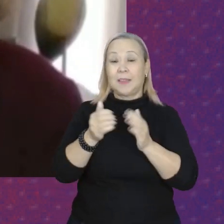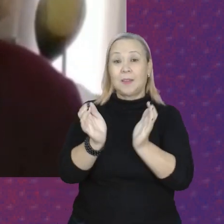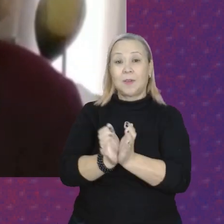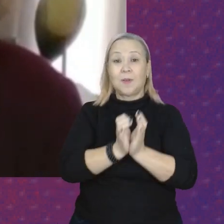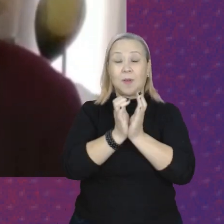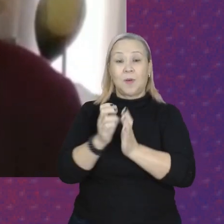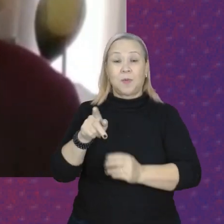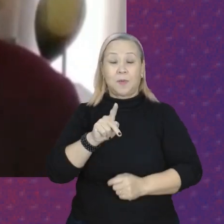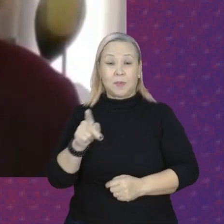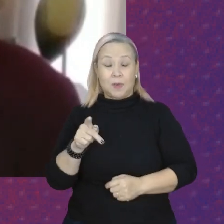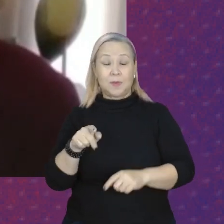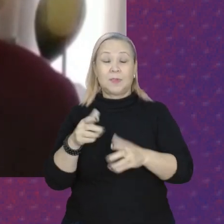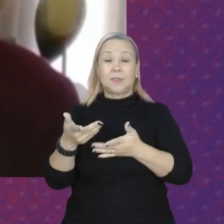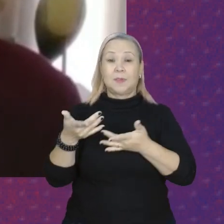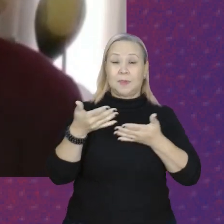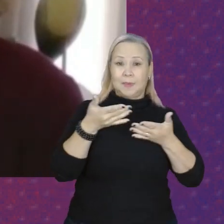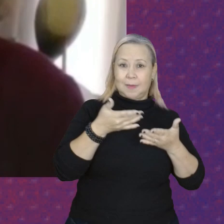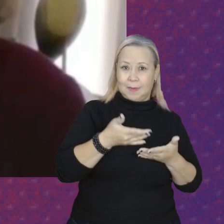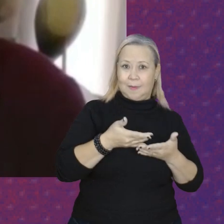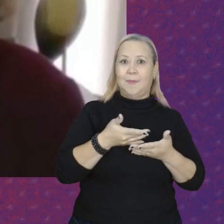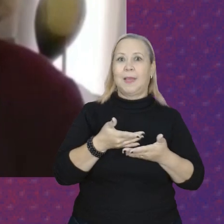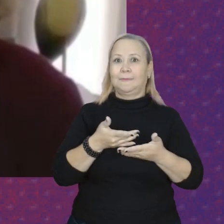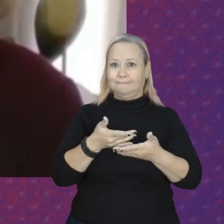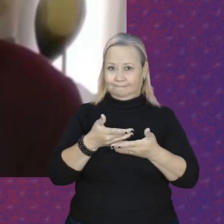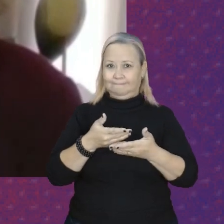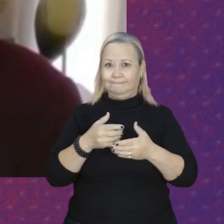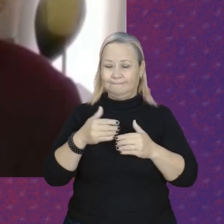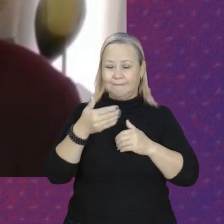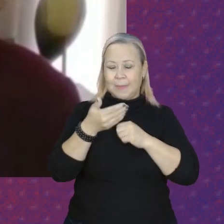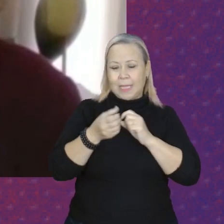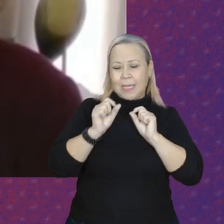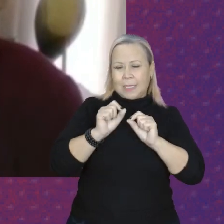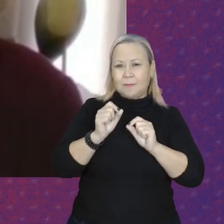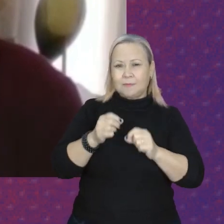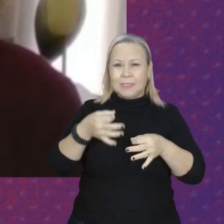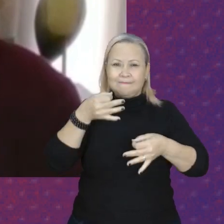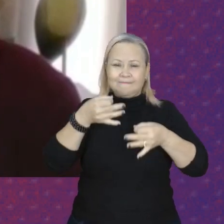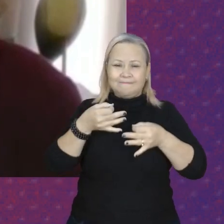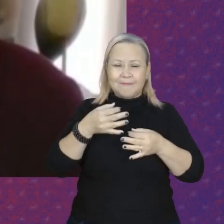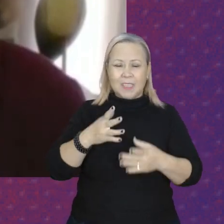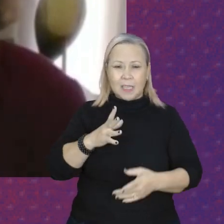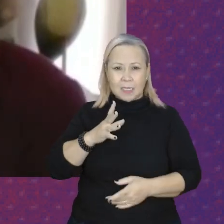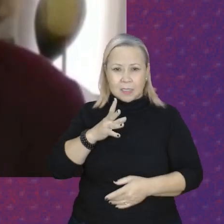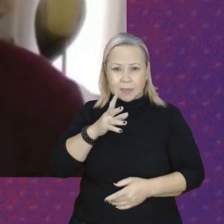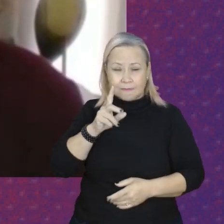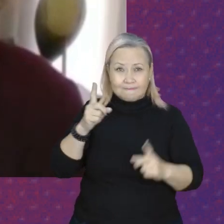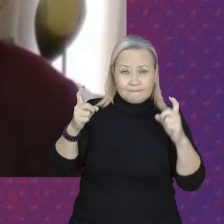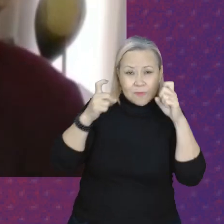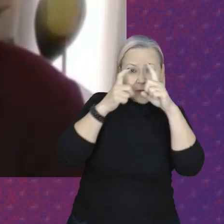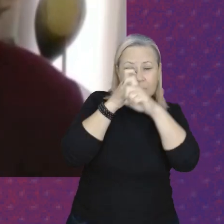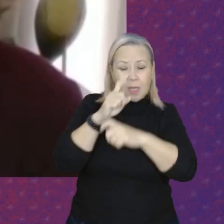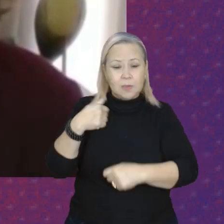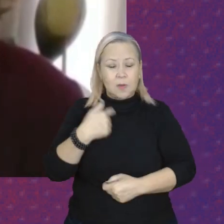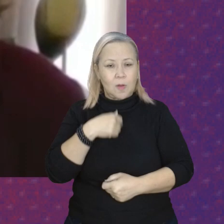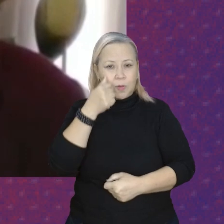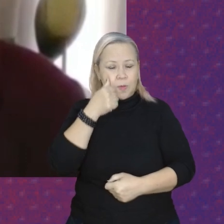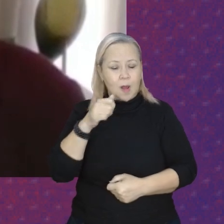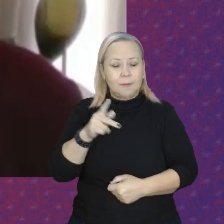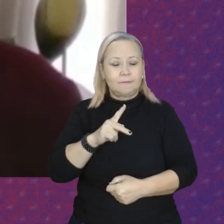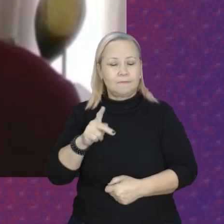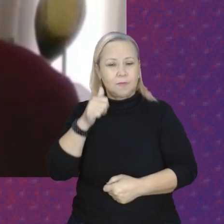isso também traz à tona um grau de dificuldade que nós, mulheres professoras,